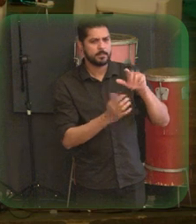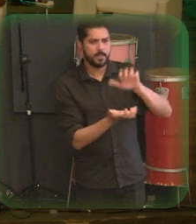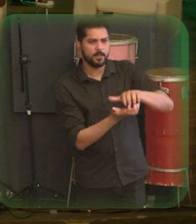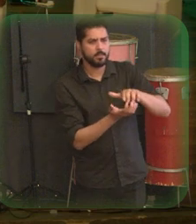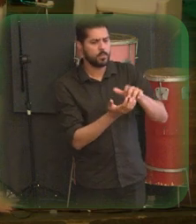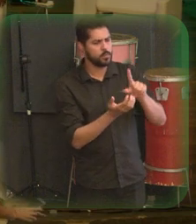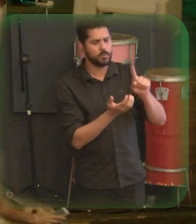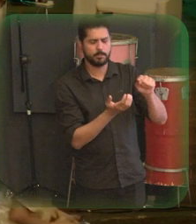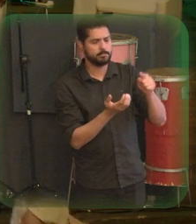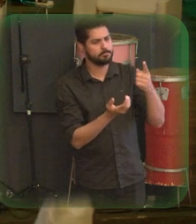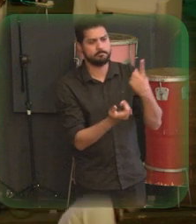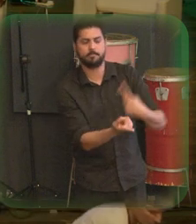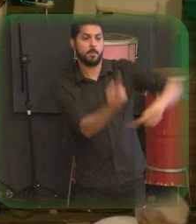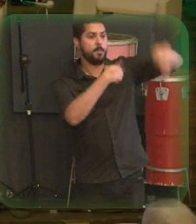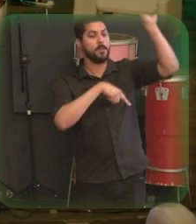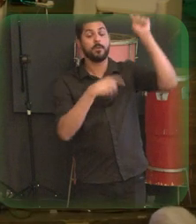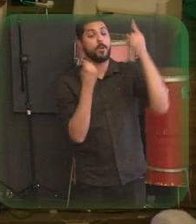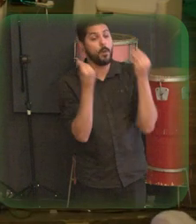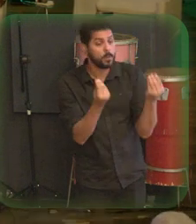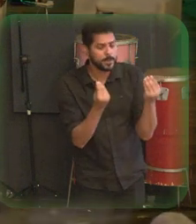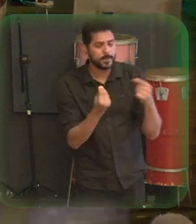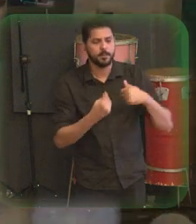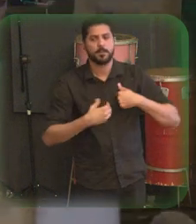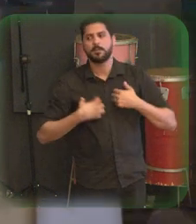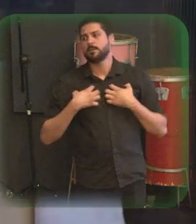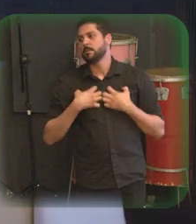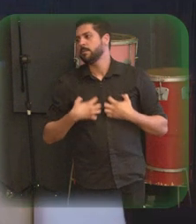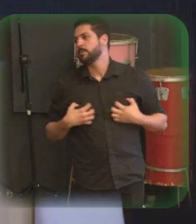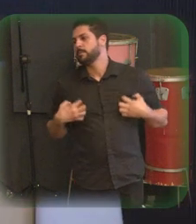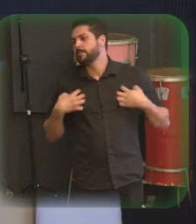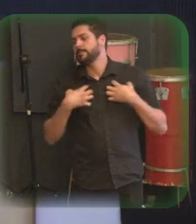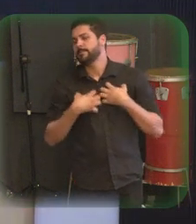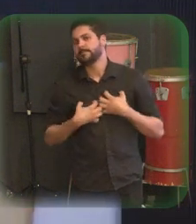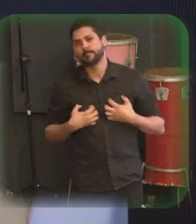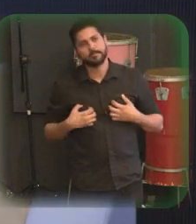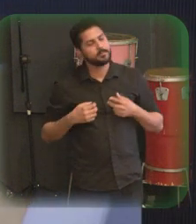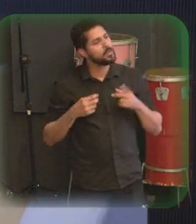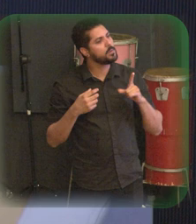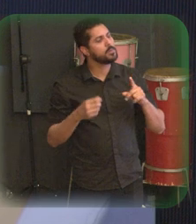Mas, ministro, toda vez que eu me sinto assim angustiada, e não são poucas vezes,